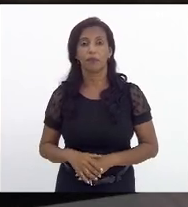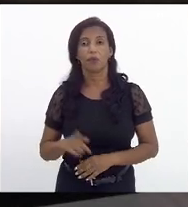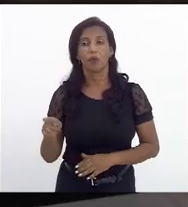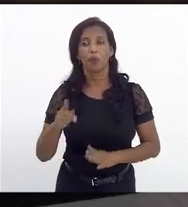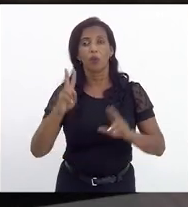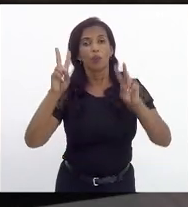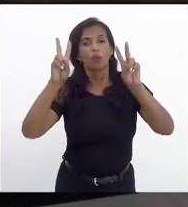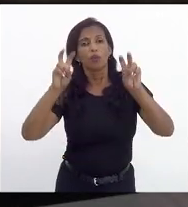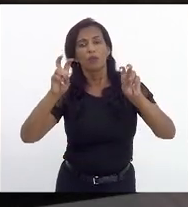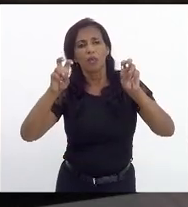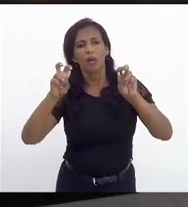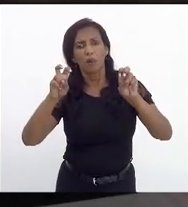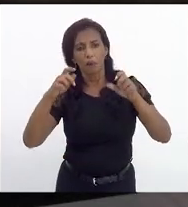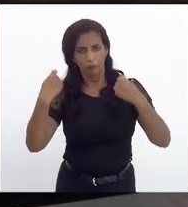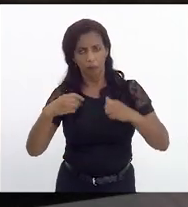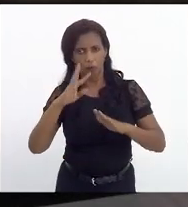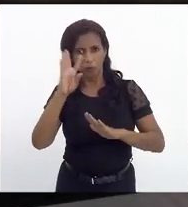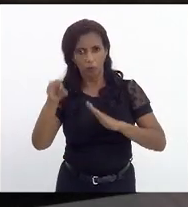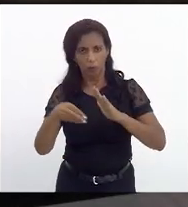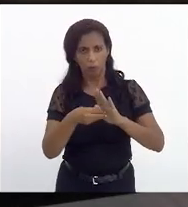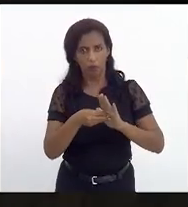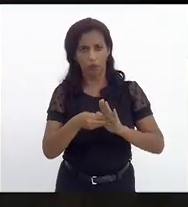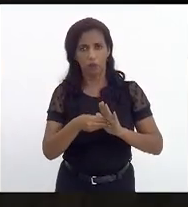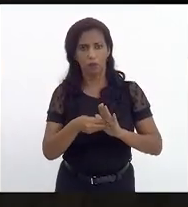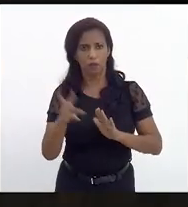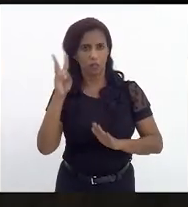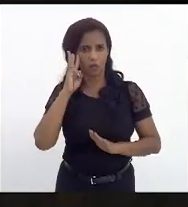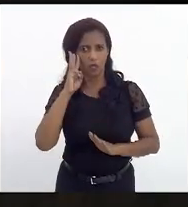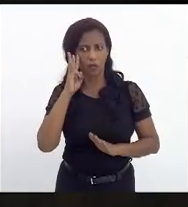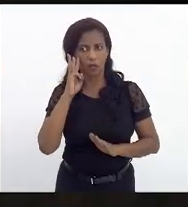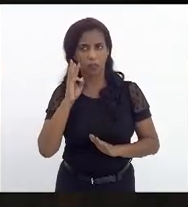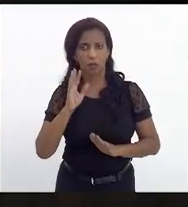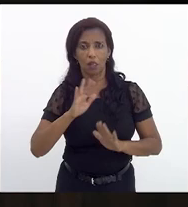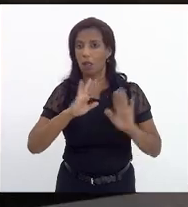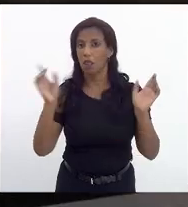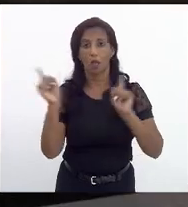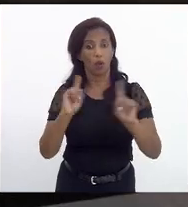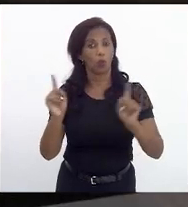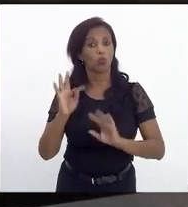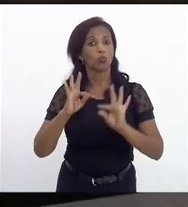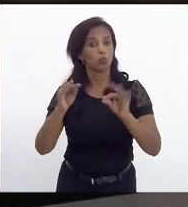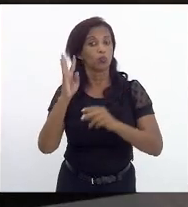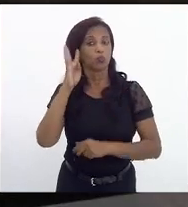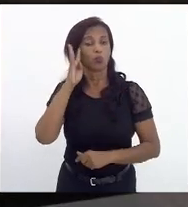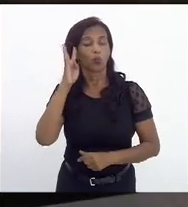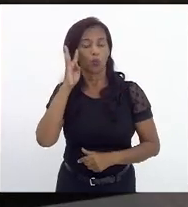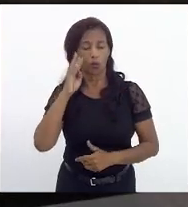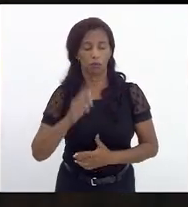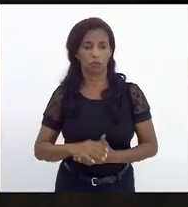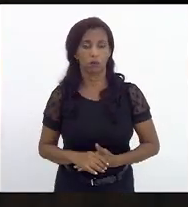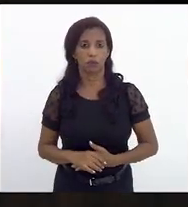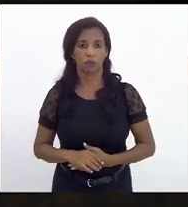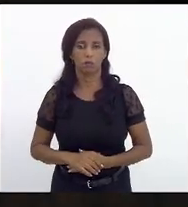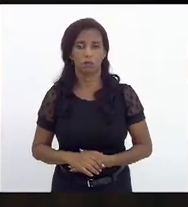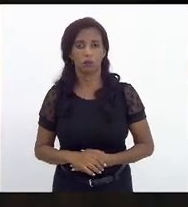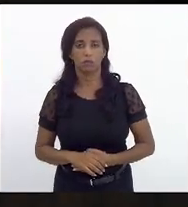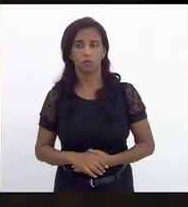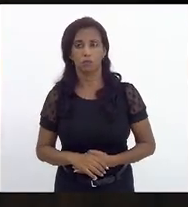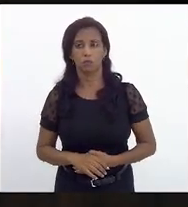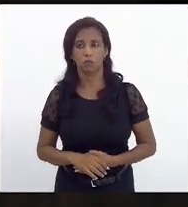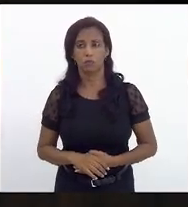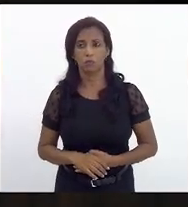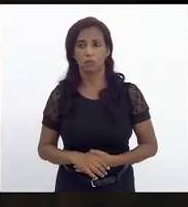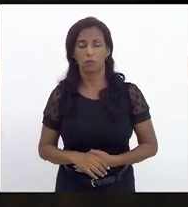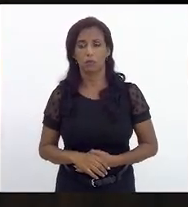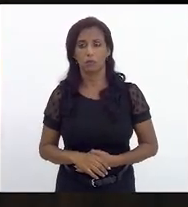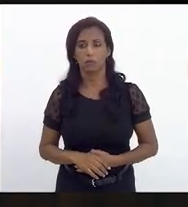hoje, o senhor pretende colocar na pauta na próxima terça? Não, a ideia é botar tudo quarta. Tudo quarta. Ok, presidente. Para dar